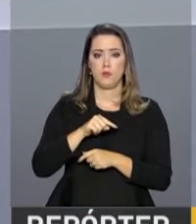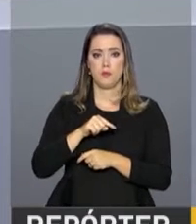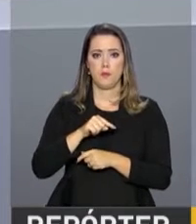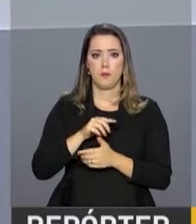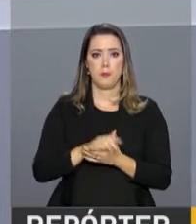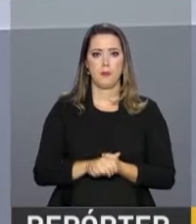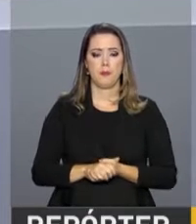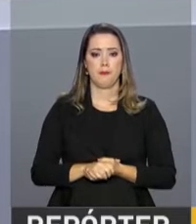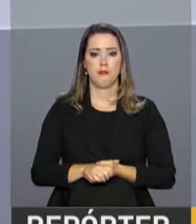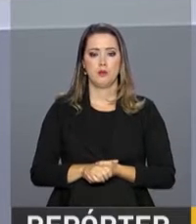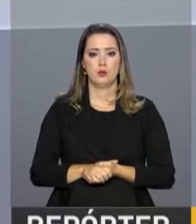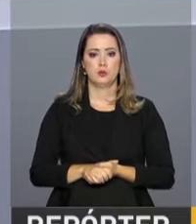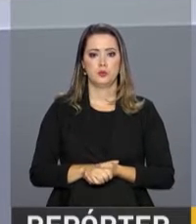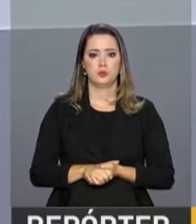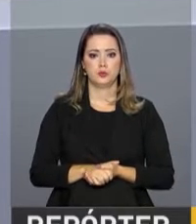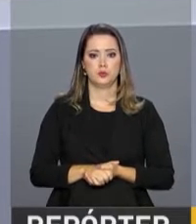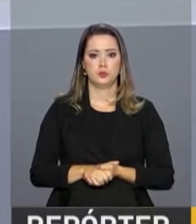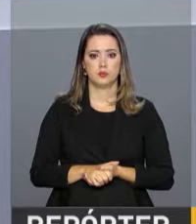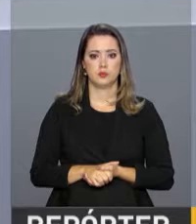O endereço é